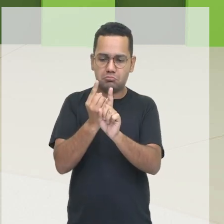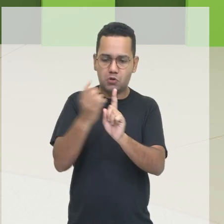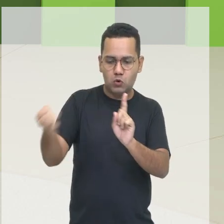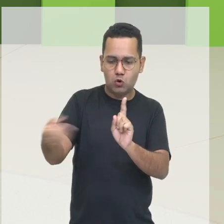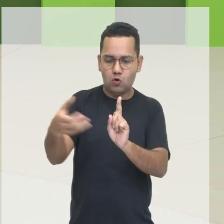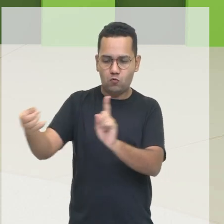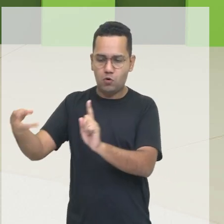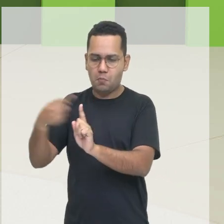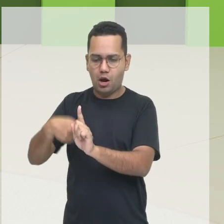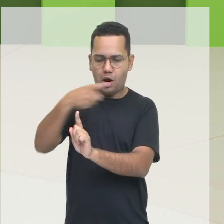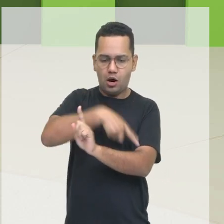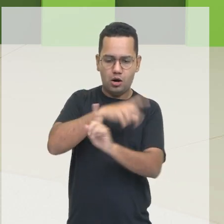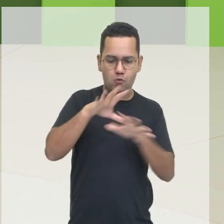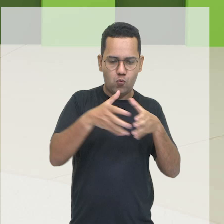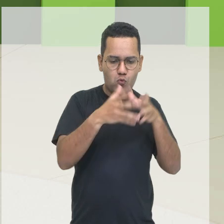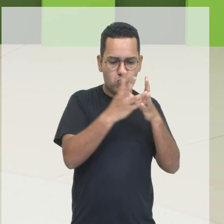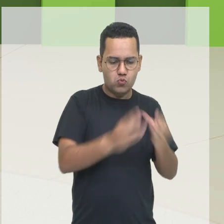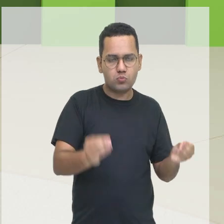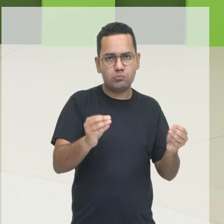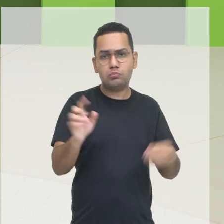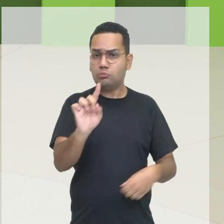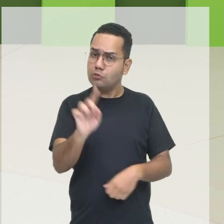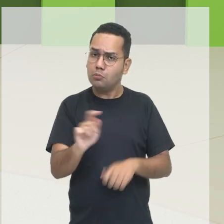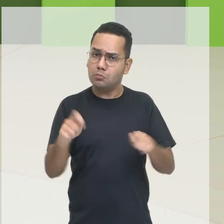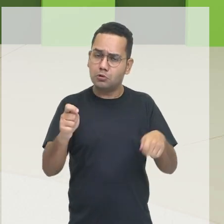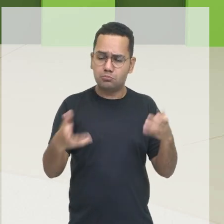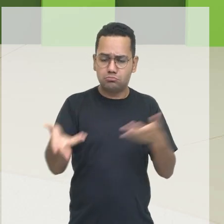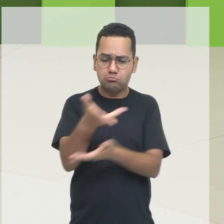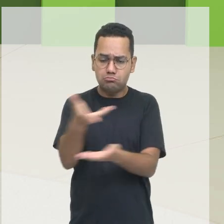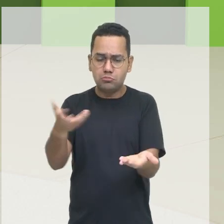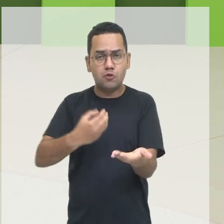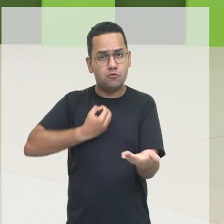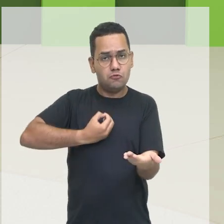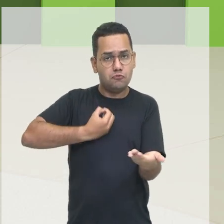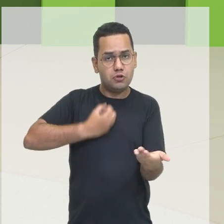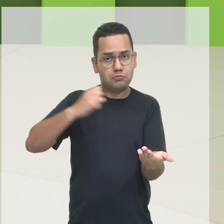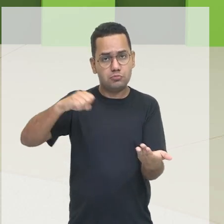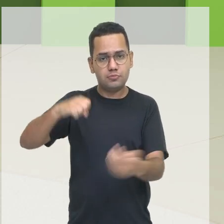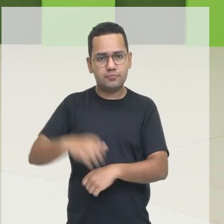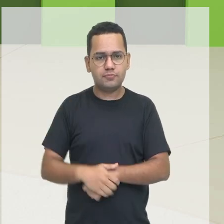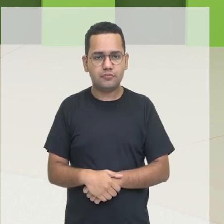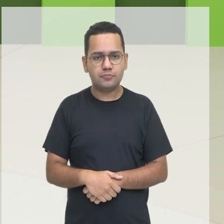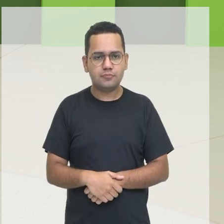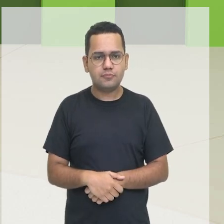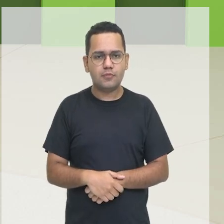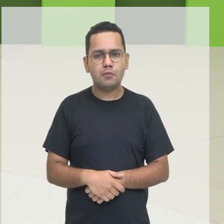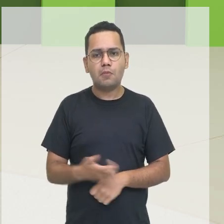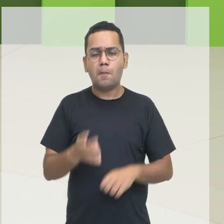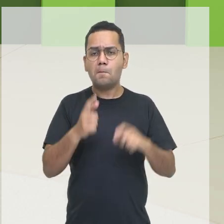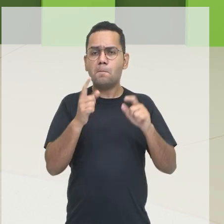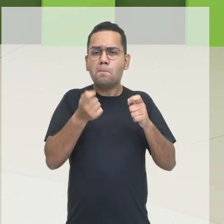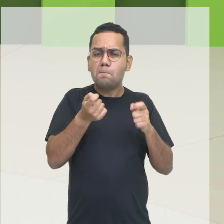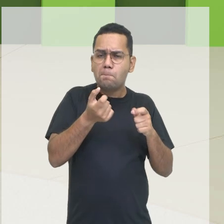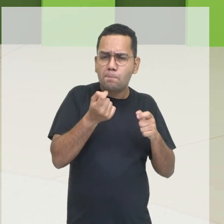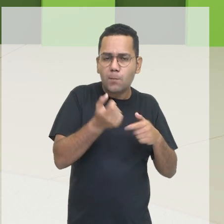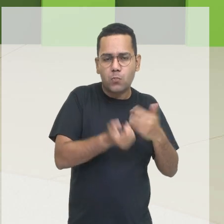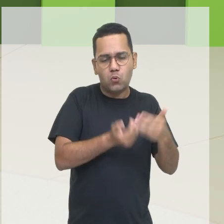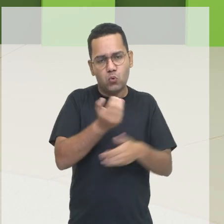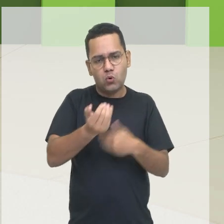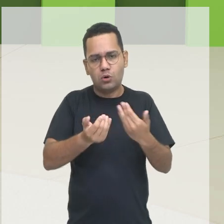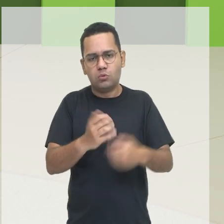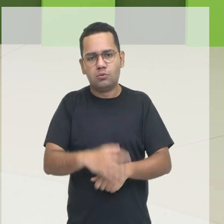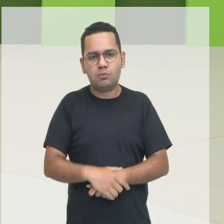extinta, eles coexistiram, ou seja, ali os menos evoluídos a gente consegue observar que